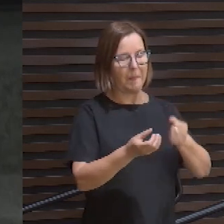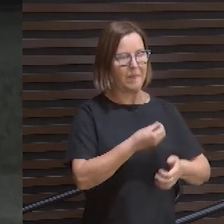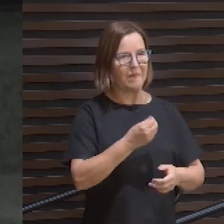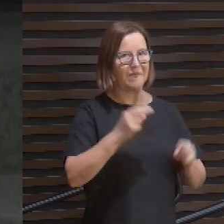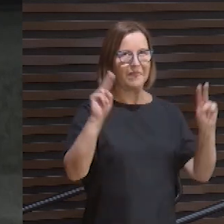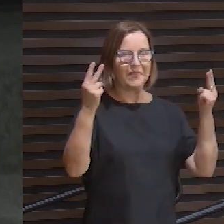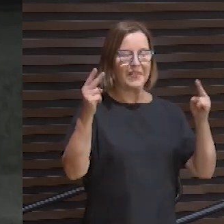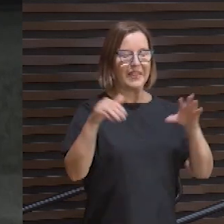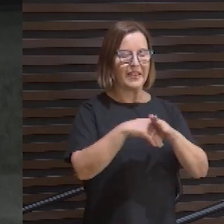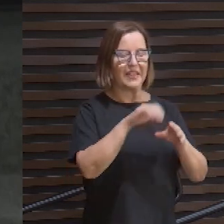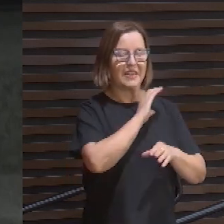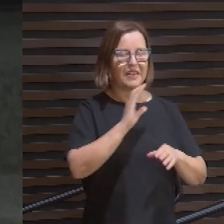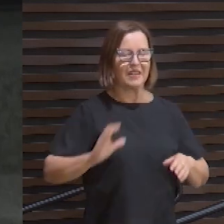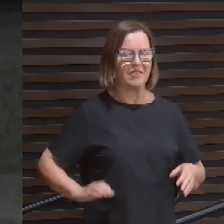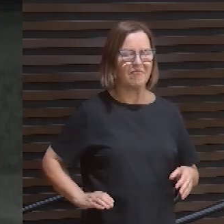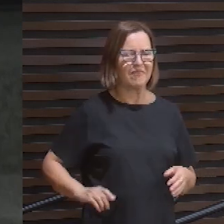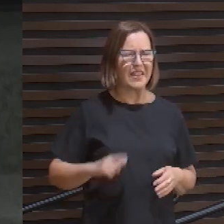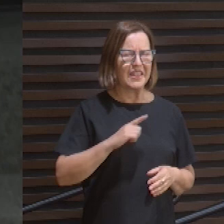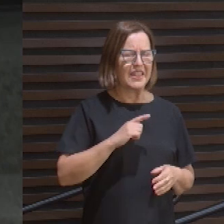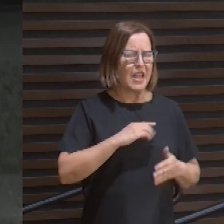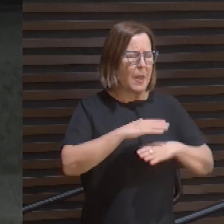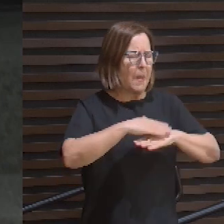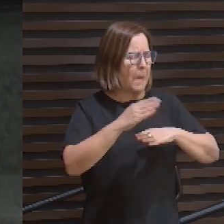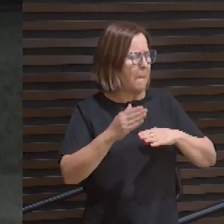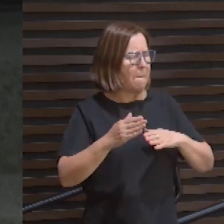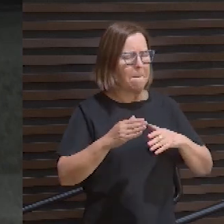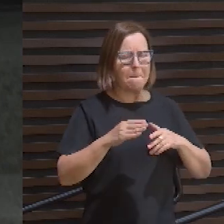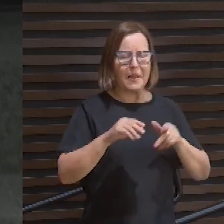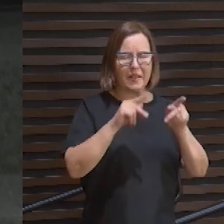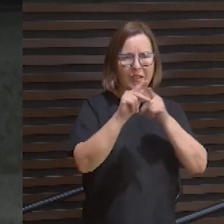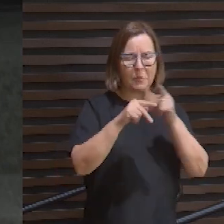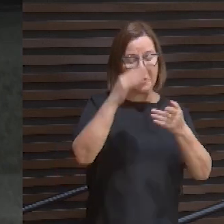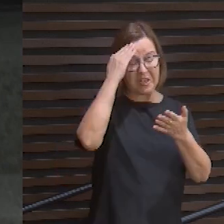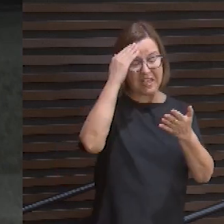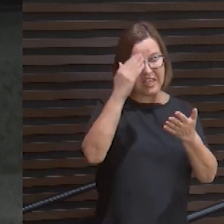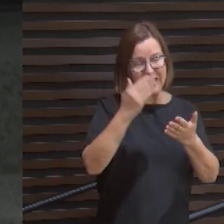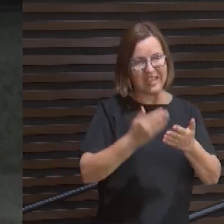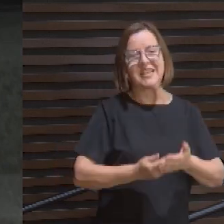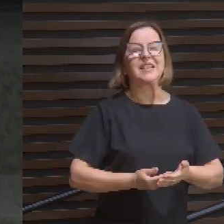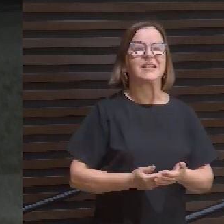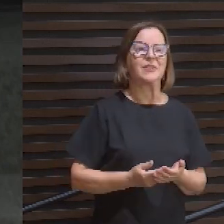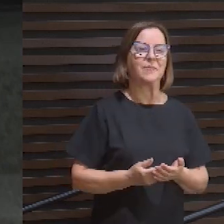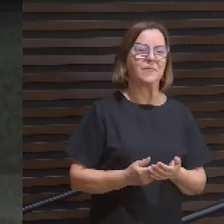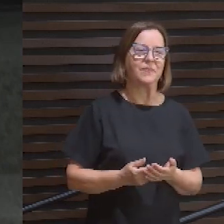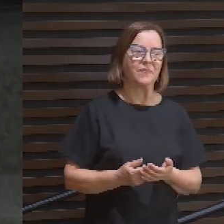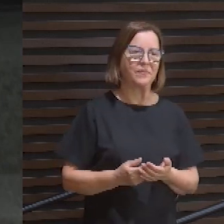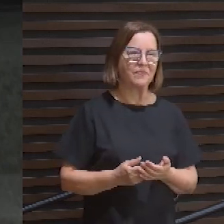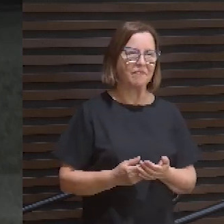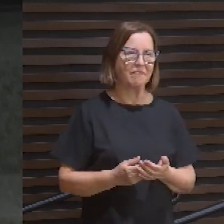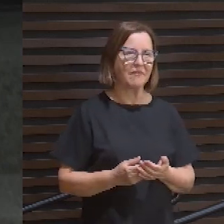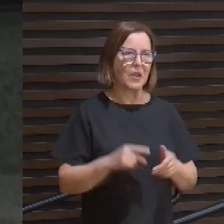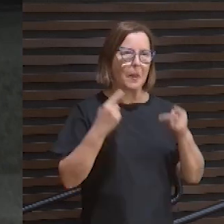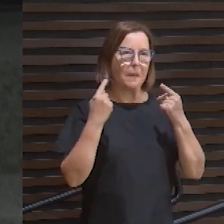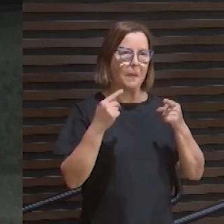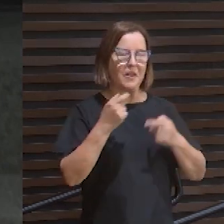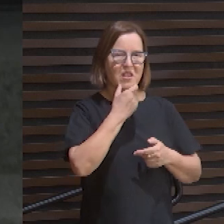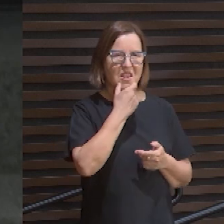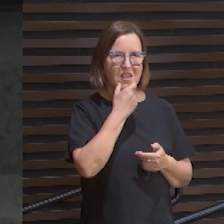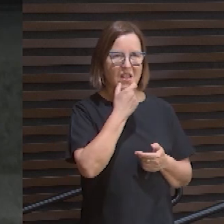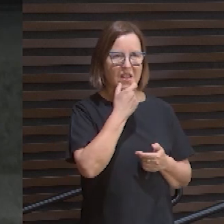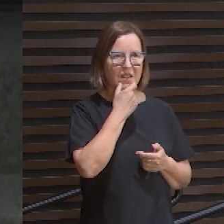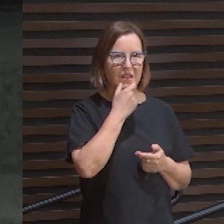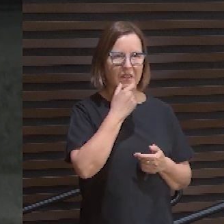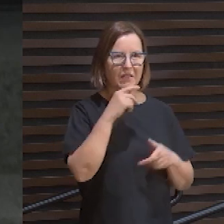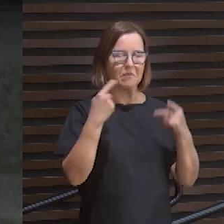aqui, tem George Miller, tem A.W. Pink, tem John Wesley, tem